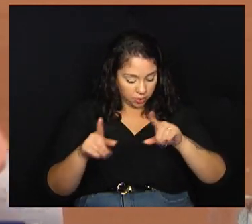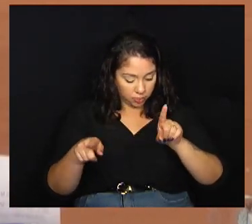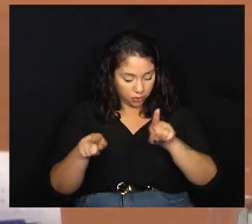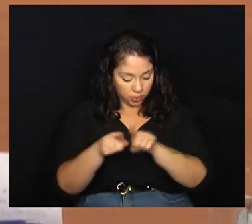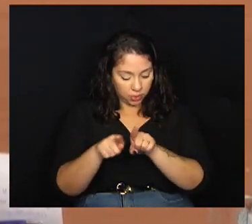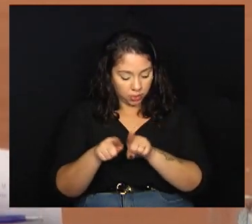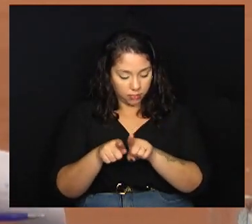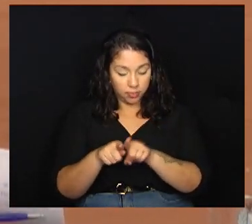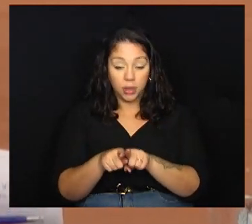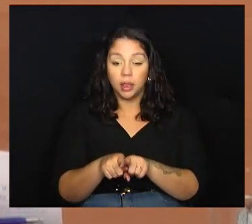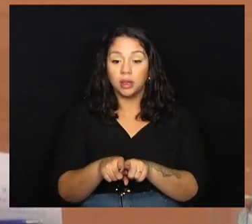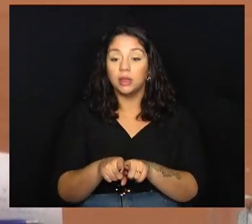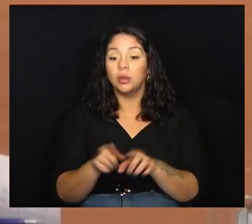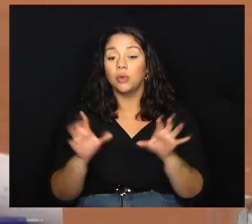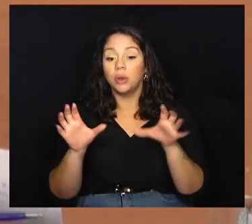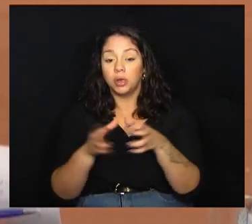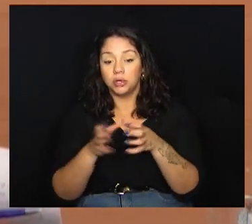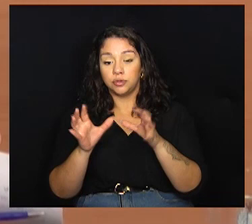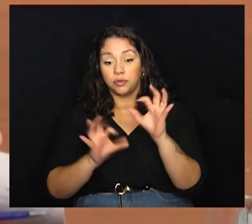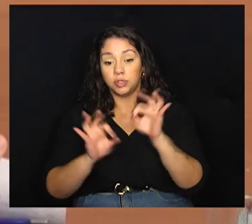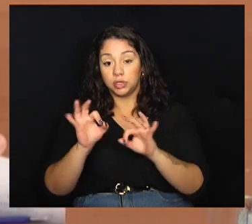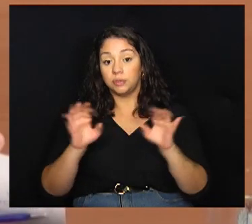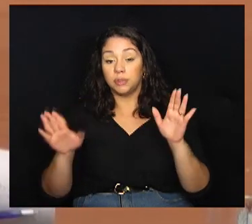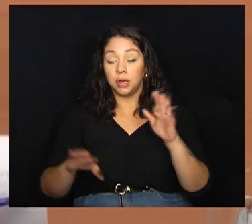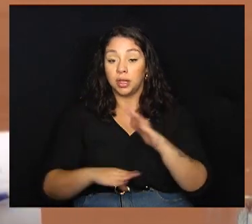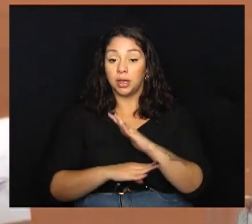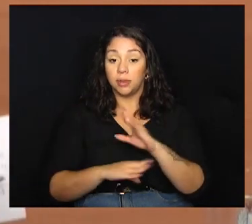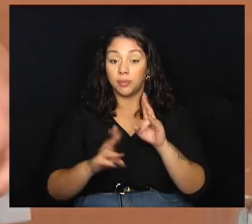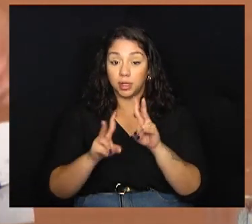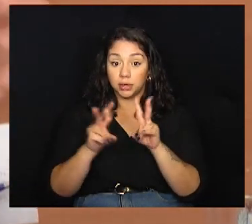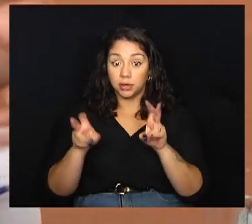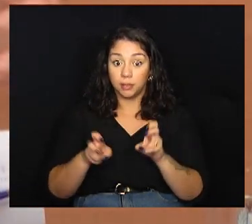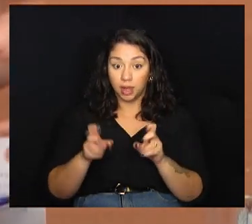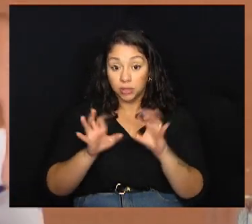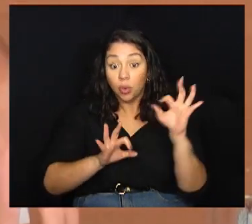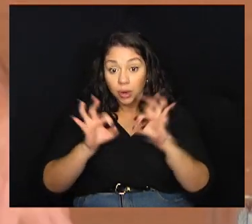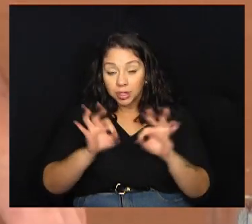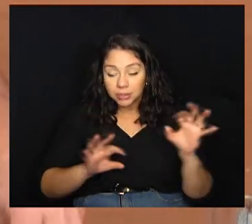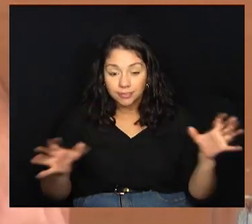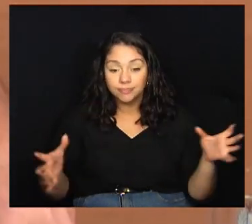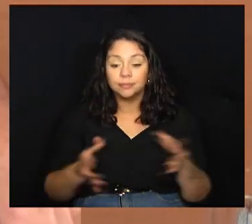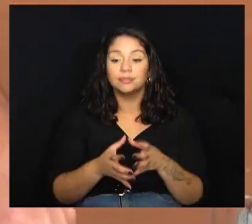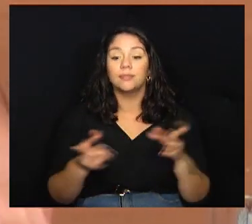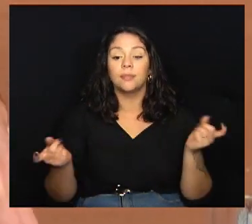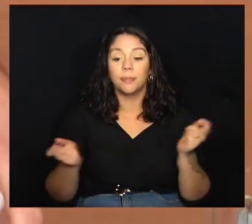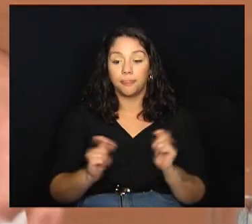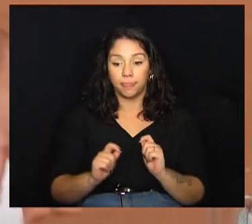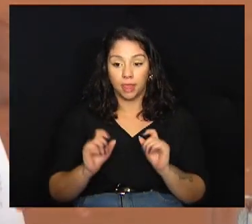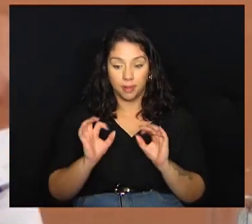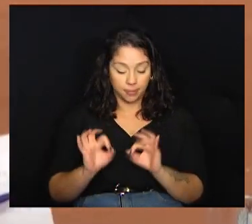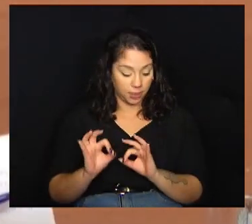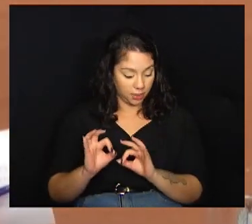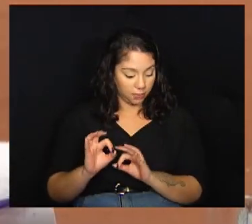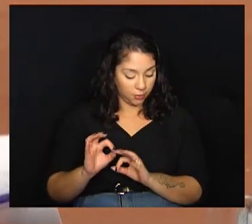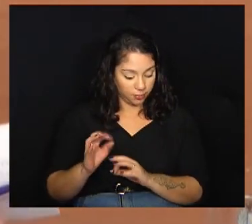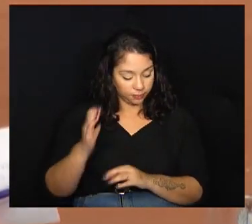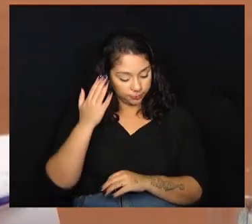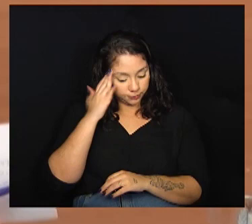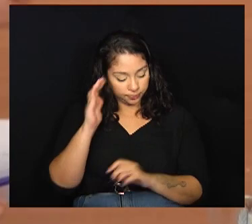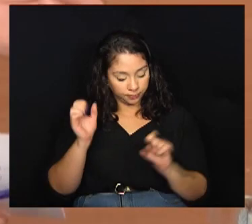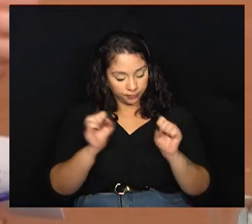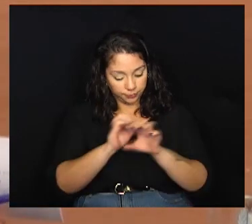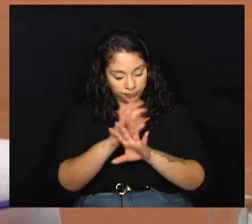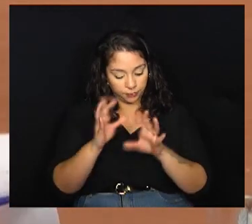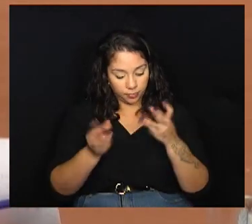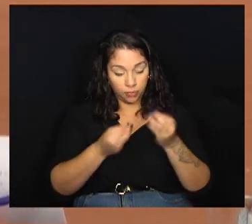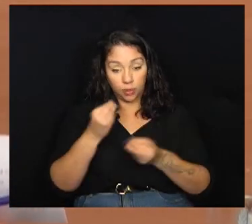do coletivo organizado, da Câmara Temática organizada, né, é o que permite captar esses recursos, né,